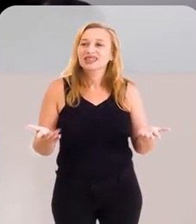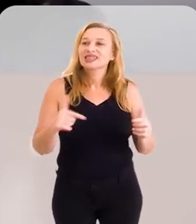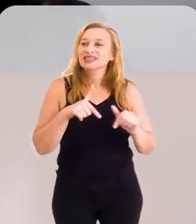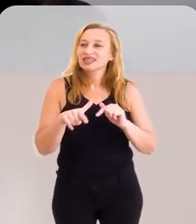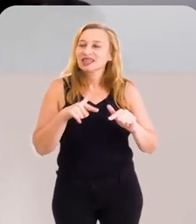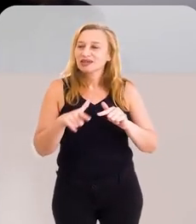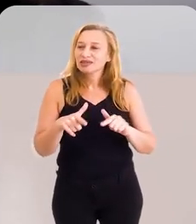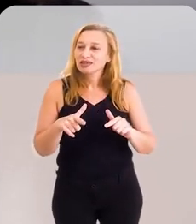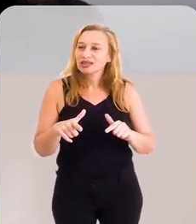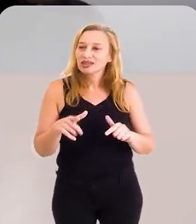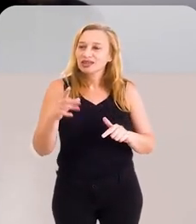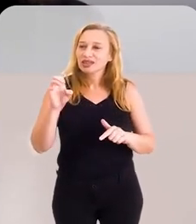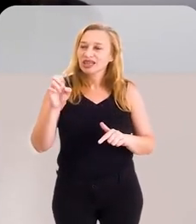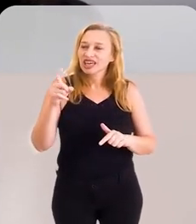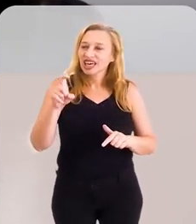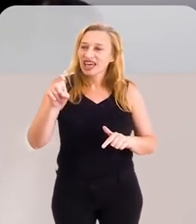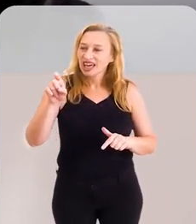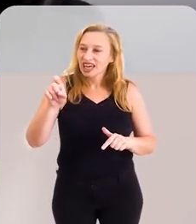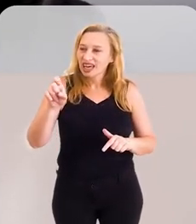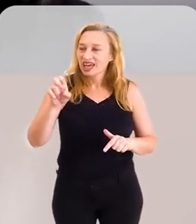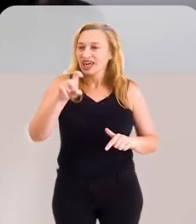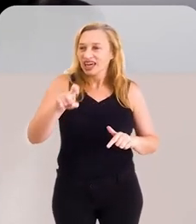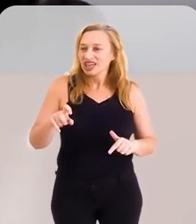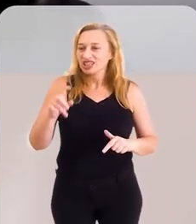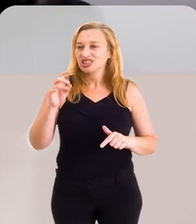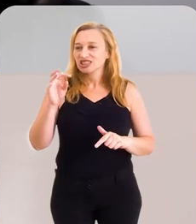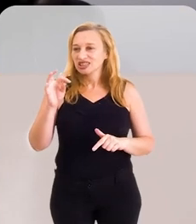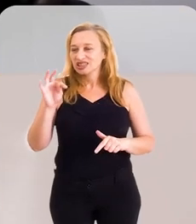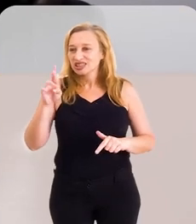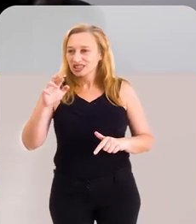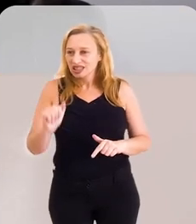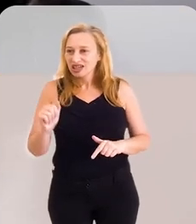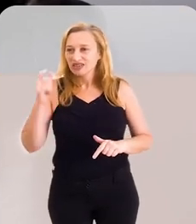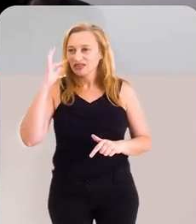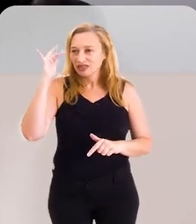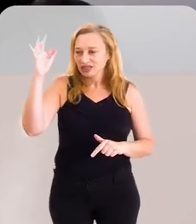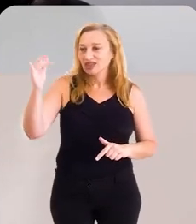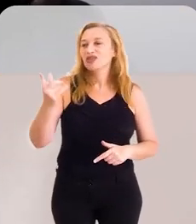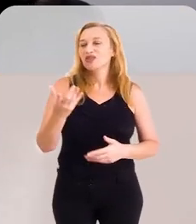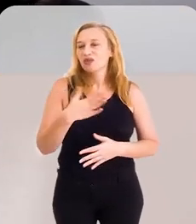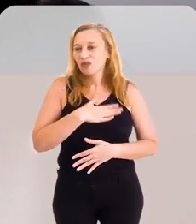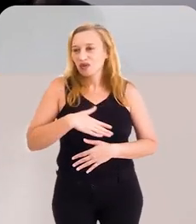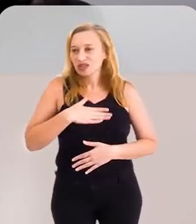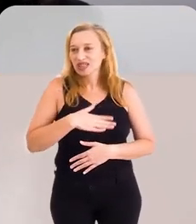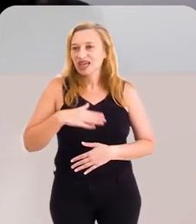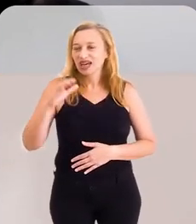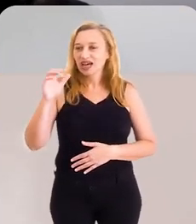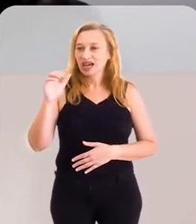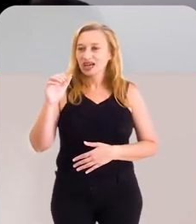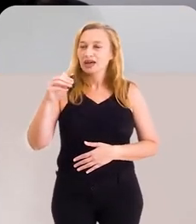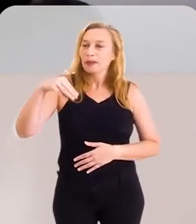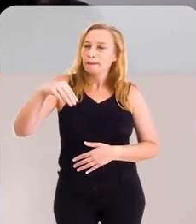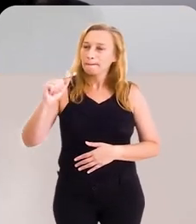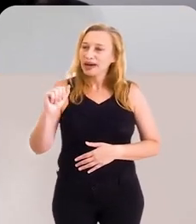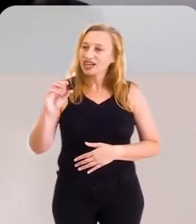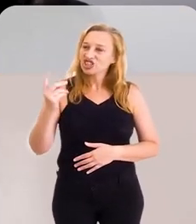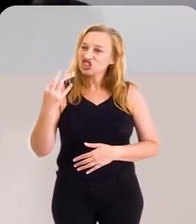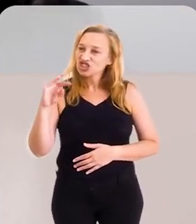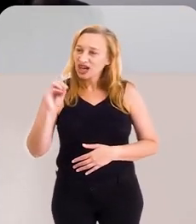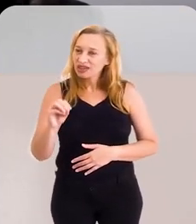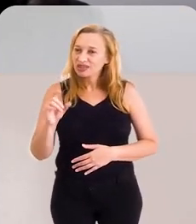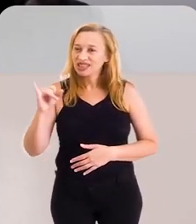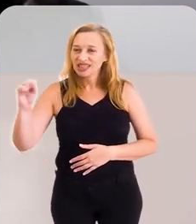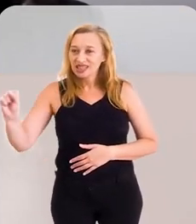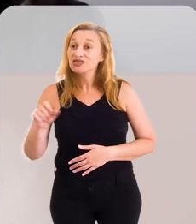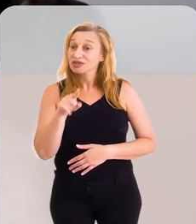né? Mas, trabalhando com extrafilosofia em termos de arte, gosto muito de Carlinhos de Brown, gosto muito